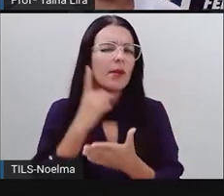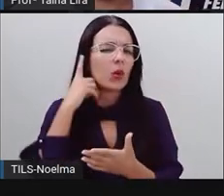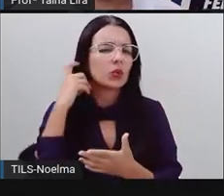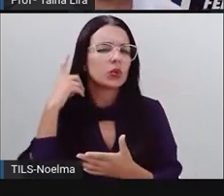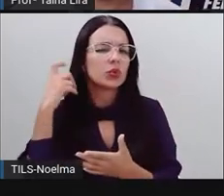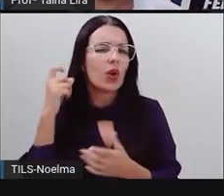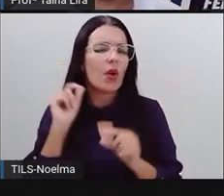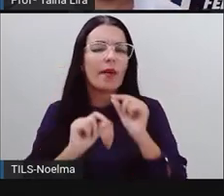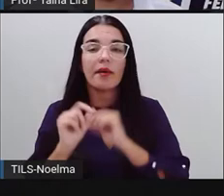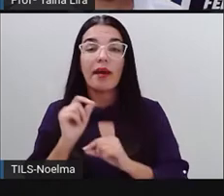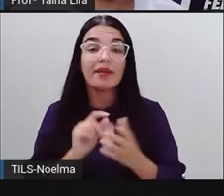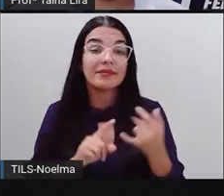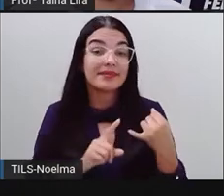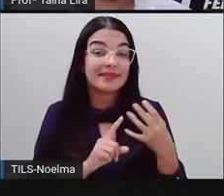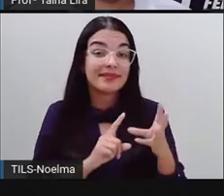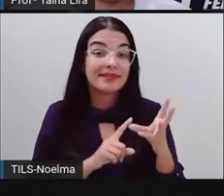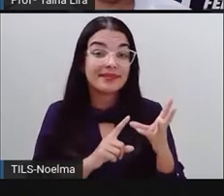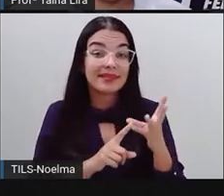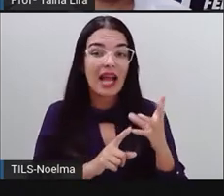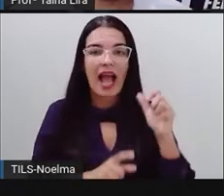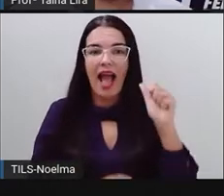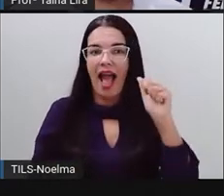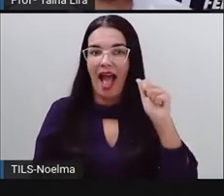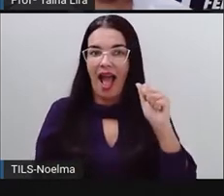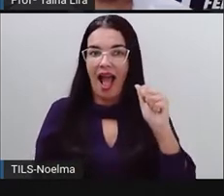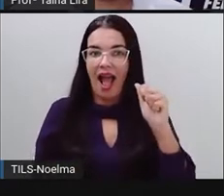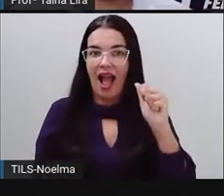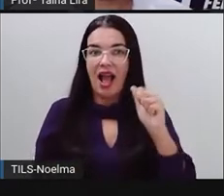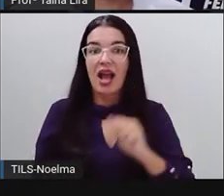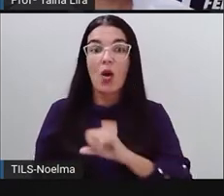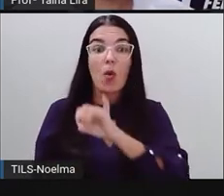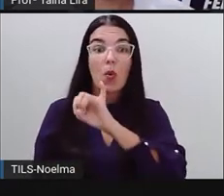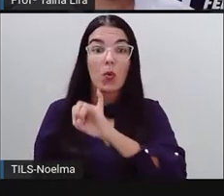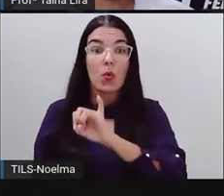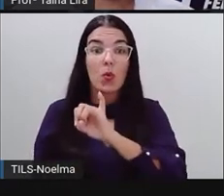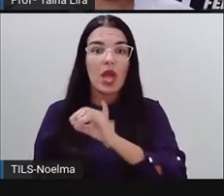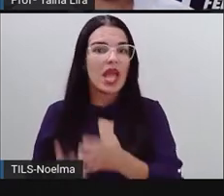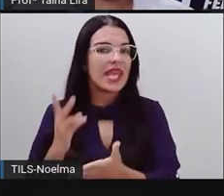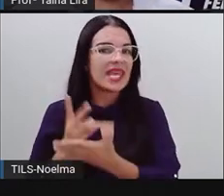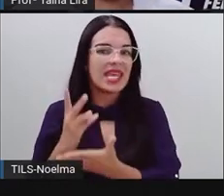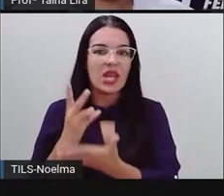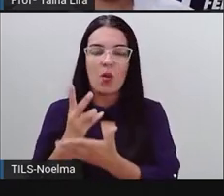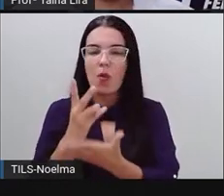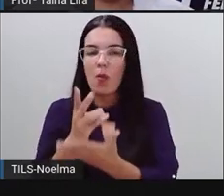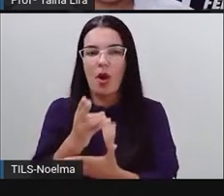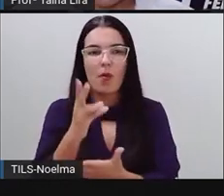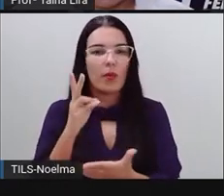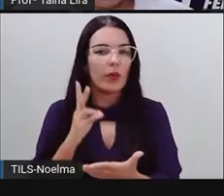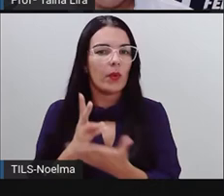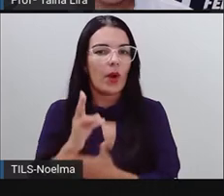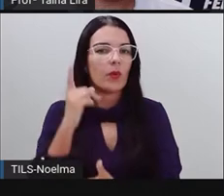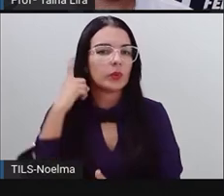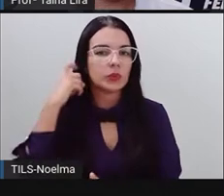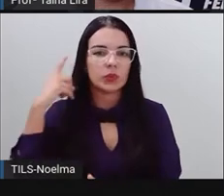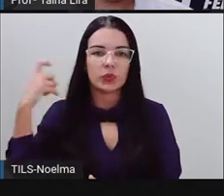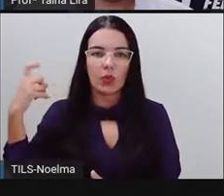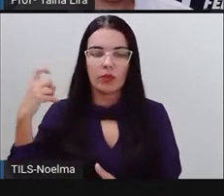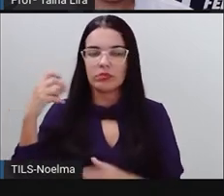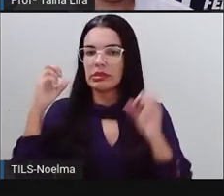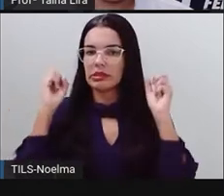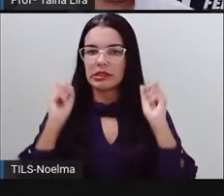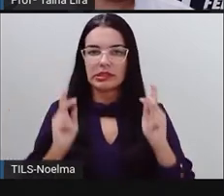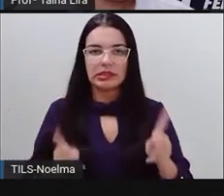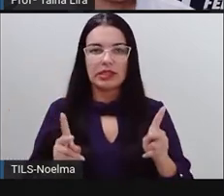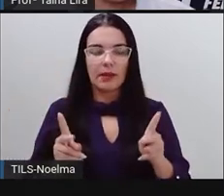mesmo som Esse é o ar e ue vai ter sempre aí o mesmo som lembram disso e nós